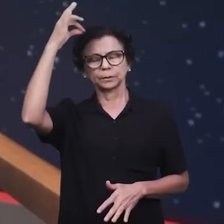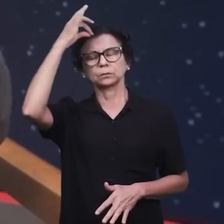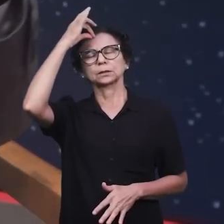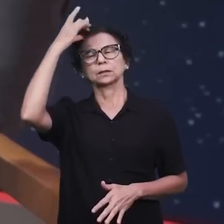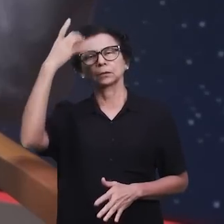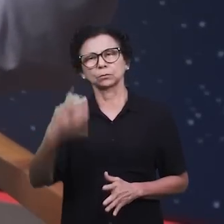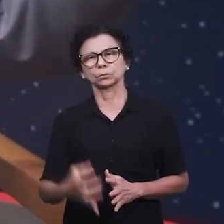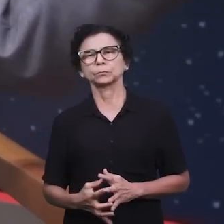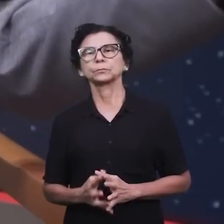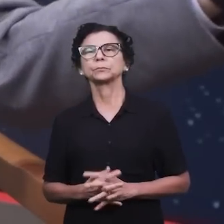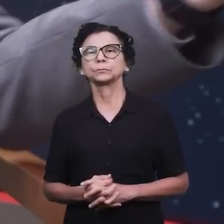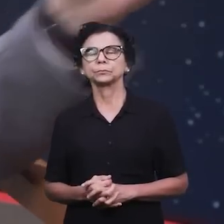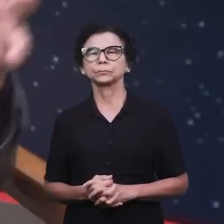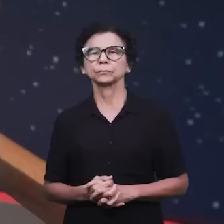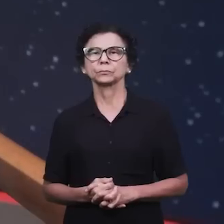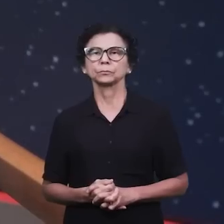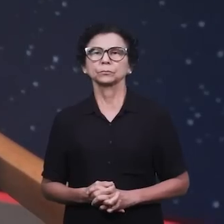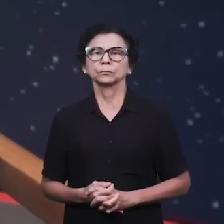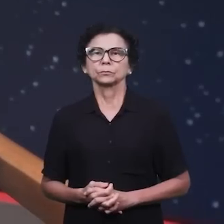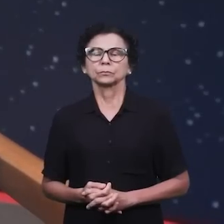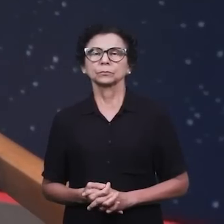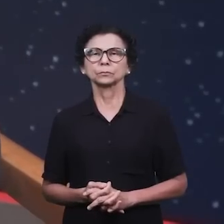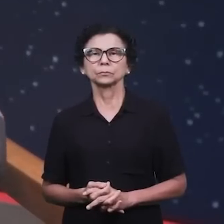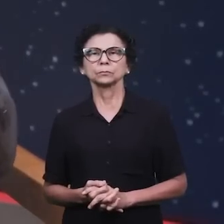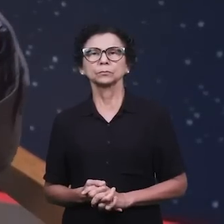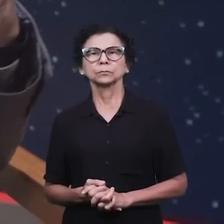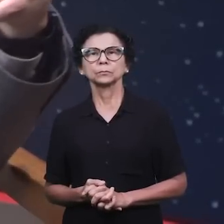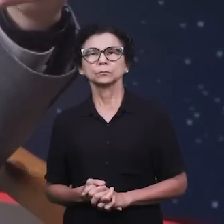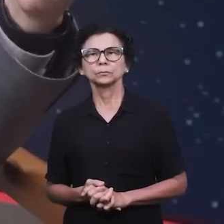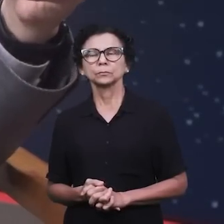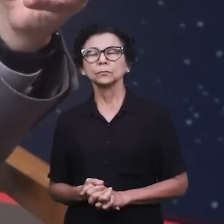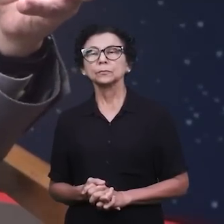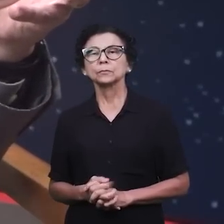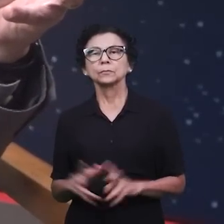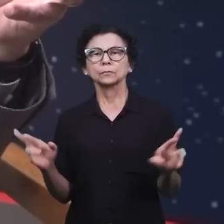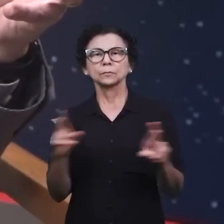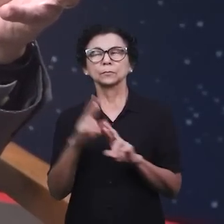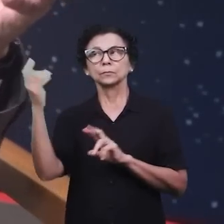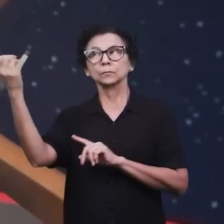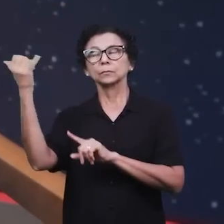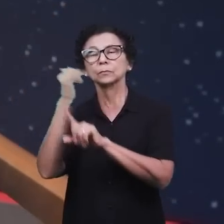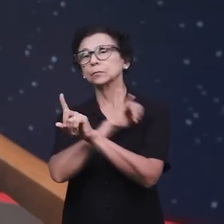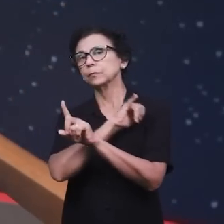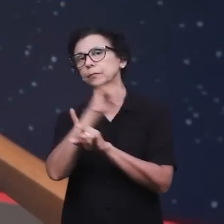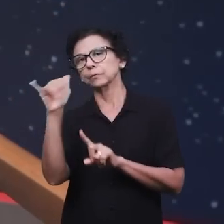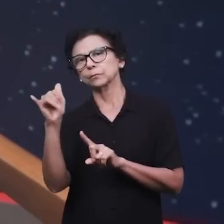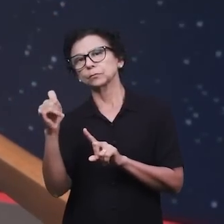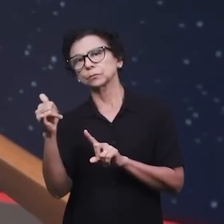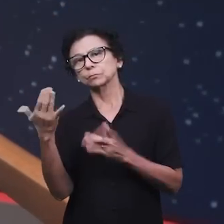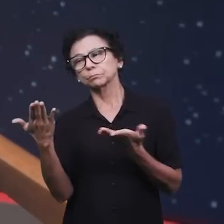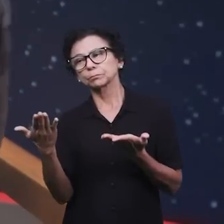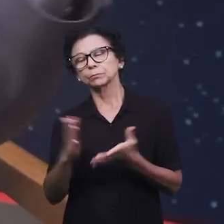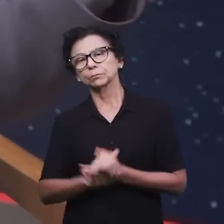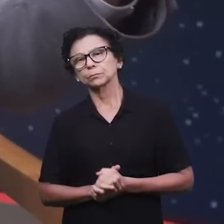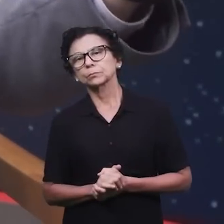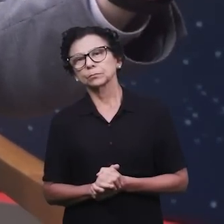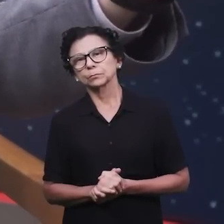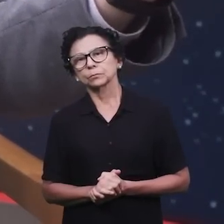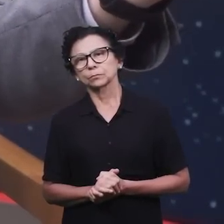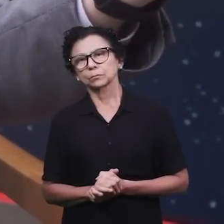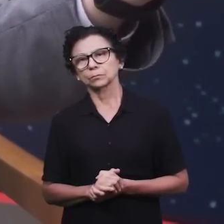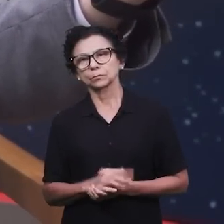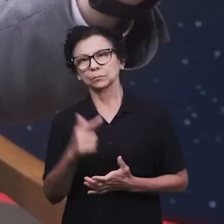estão descritas no Evangelho de Mateus, no capítulo 13, bem como com os 7 Espíritos ou as